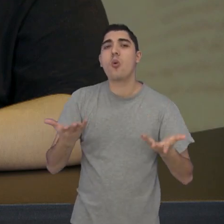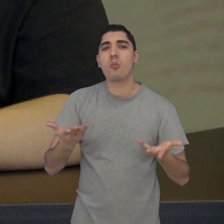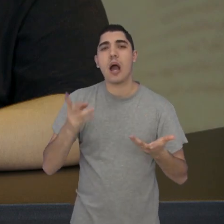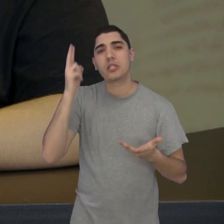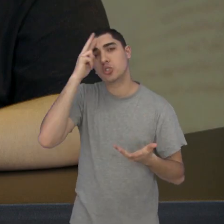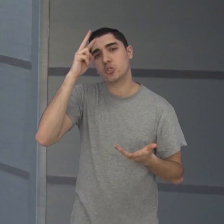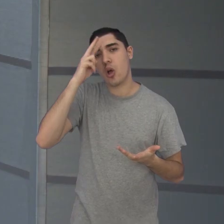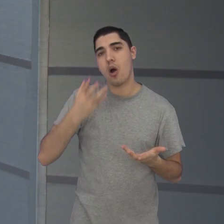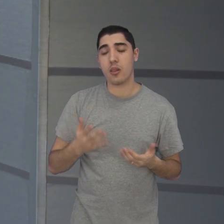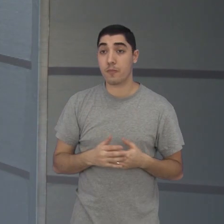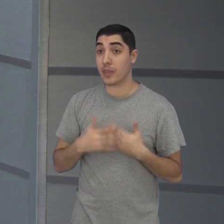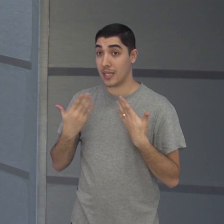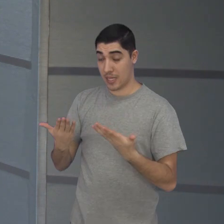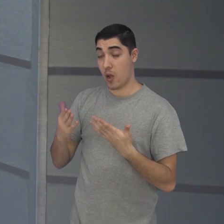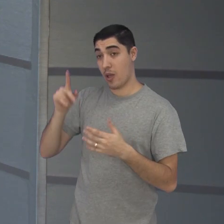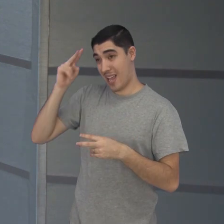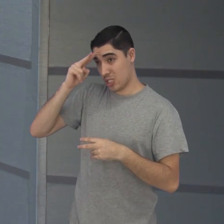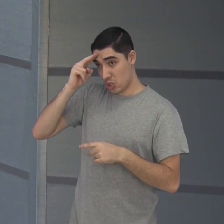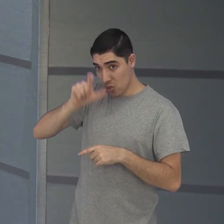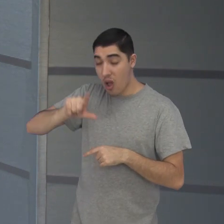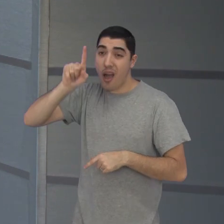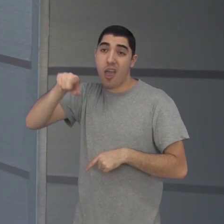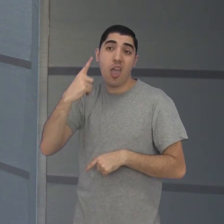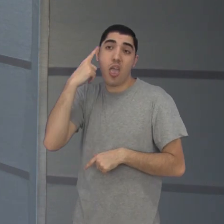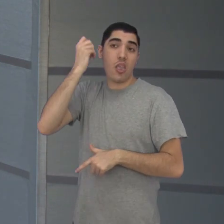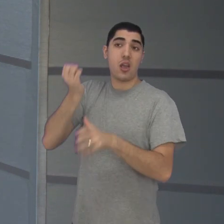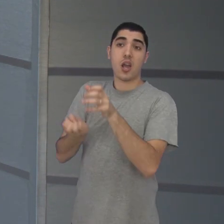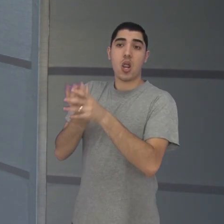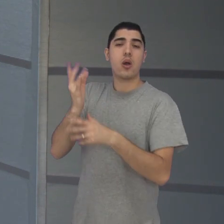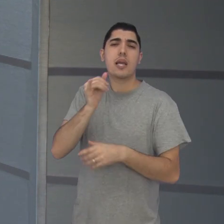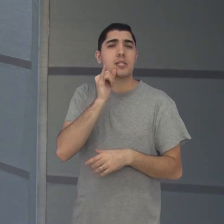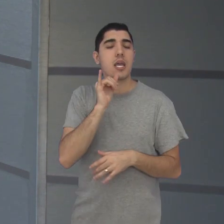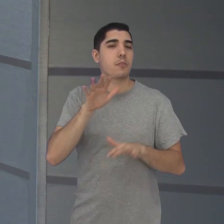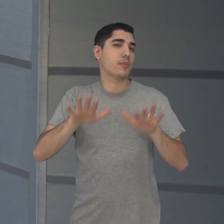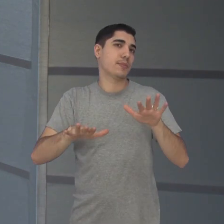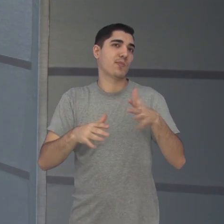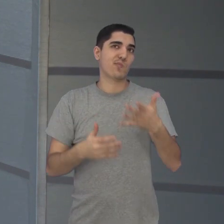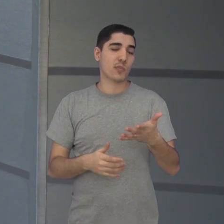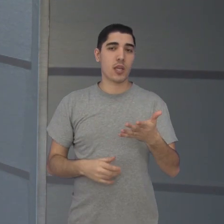Mazza são criações, não precisa, enfim, ser a história o tempo